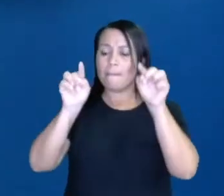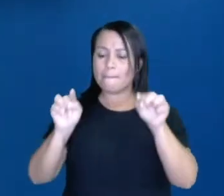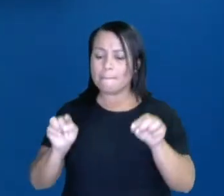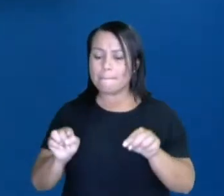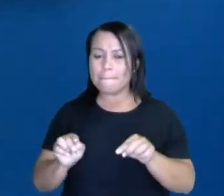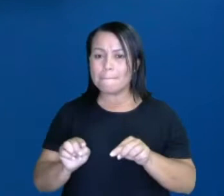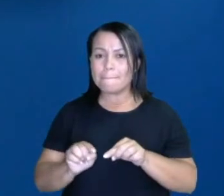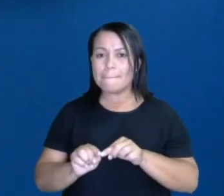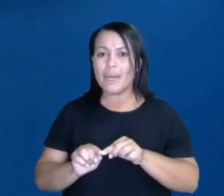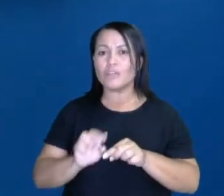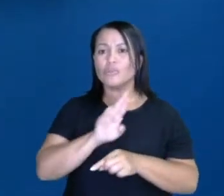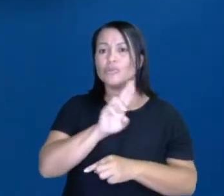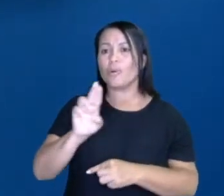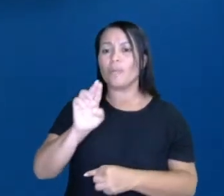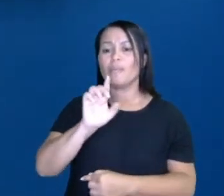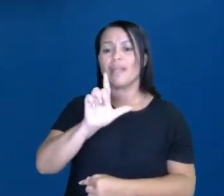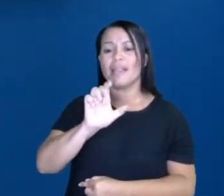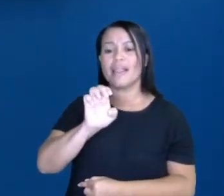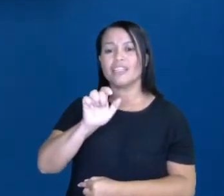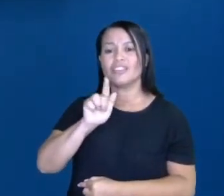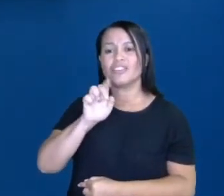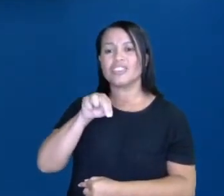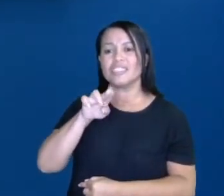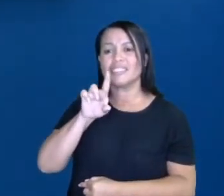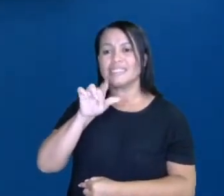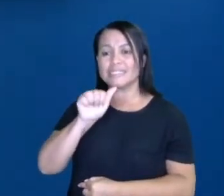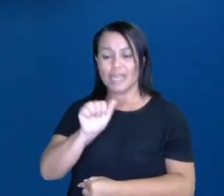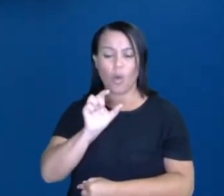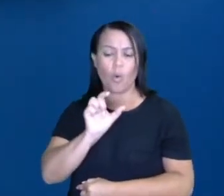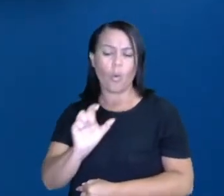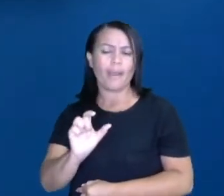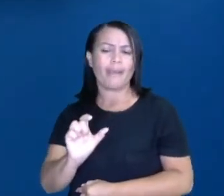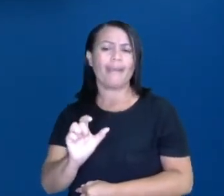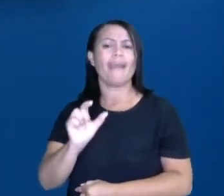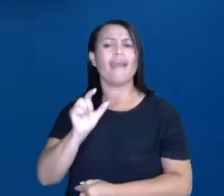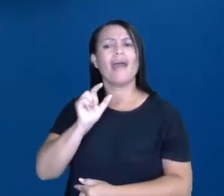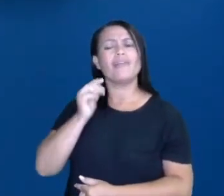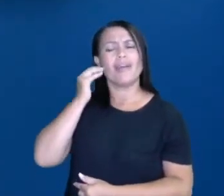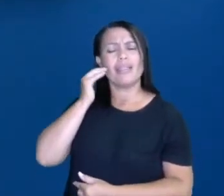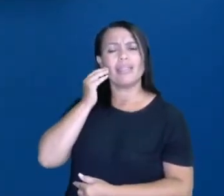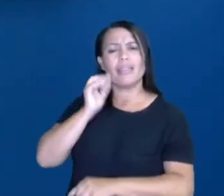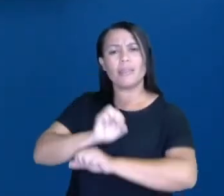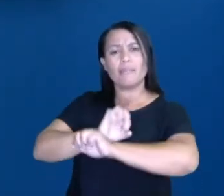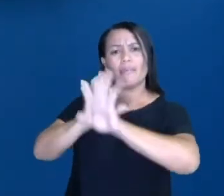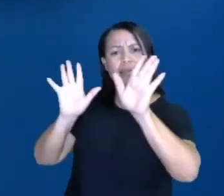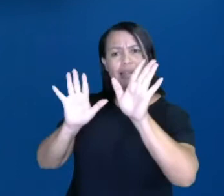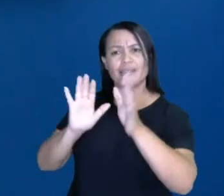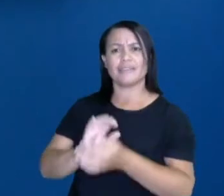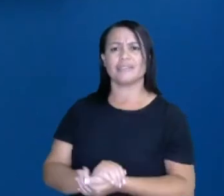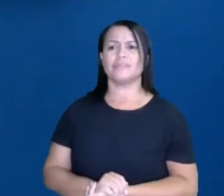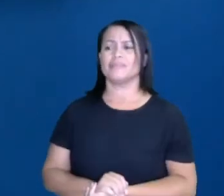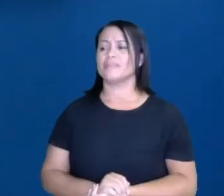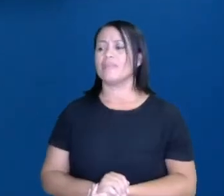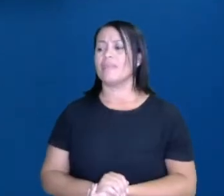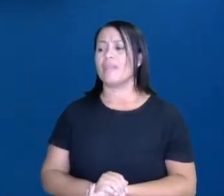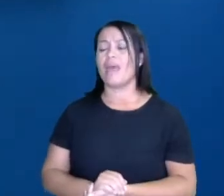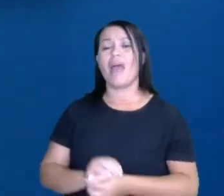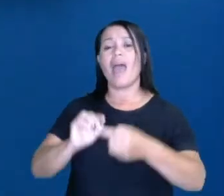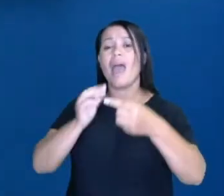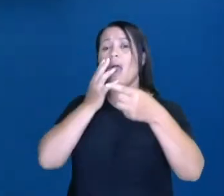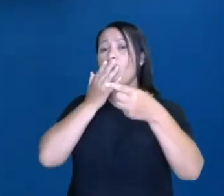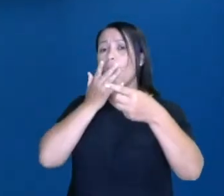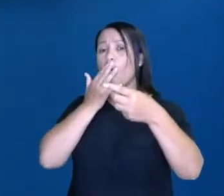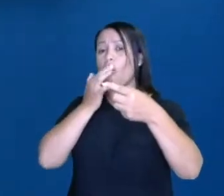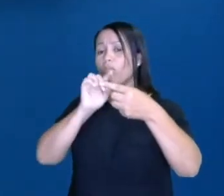ó, chamado de legenda, né, que vai nos ajudar a ler esse mapa com maior facilidade. Cada